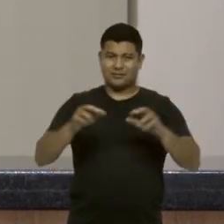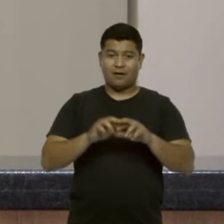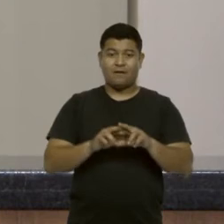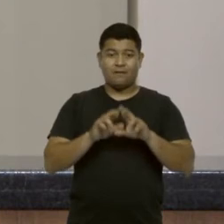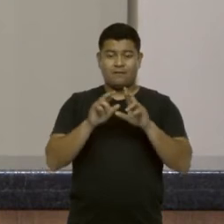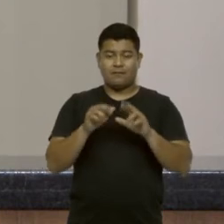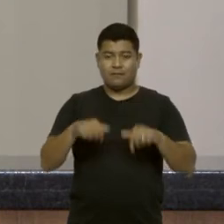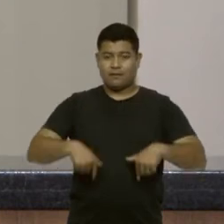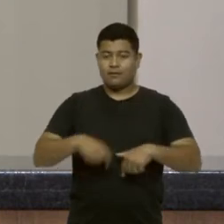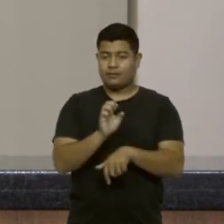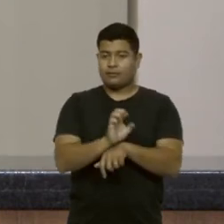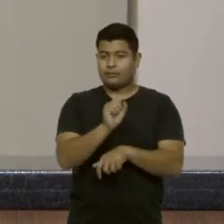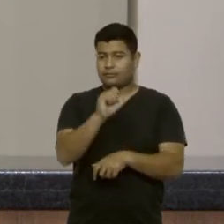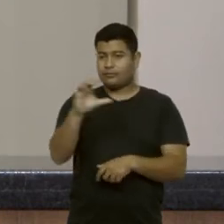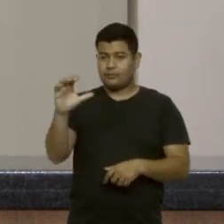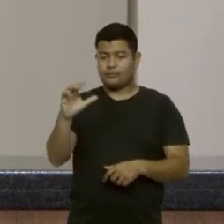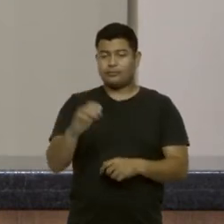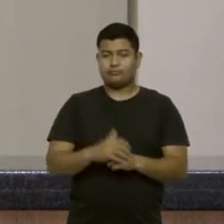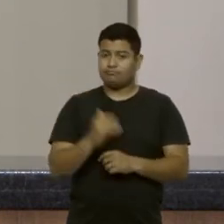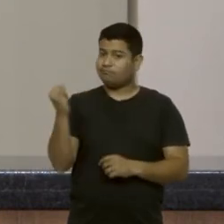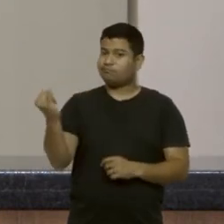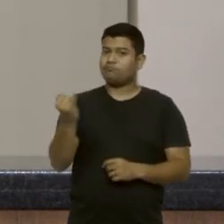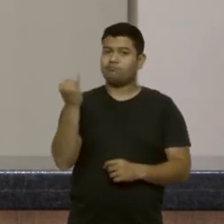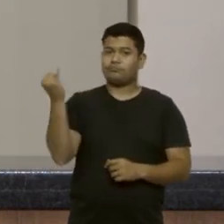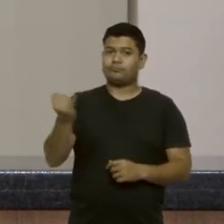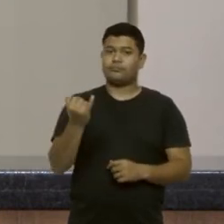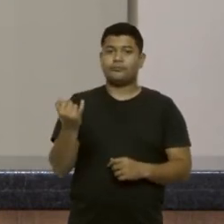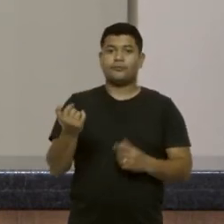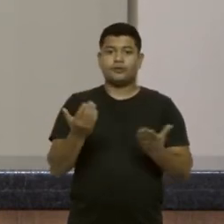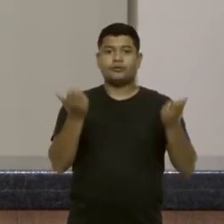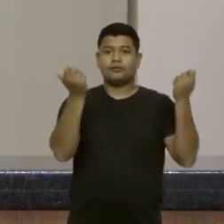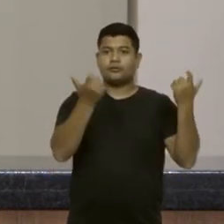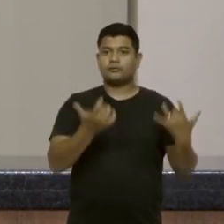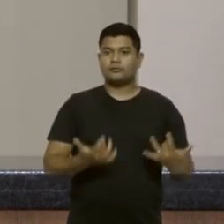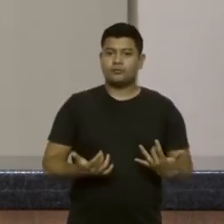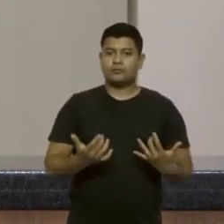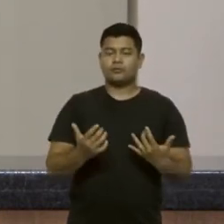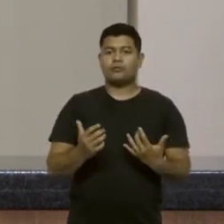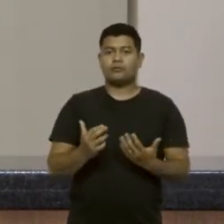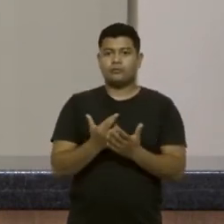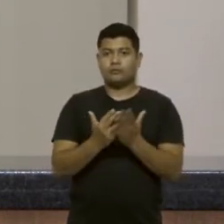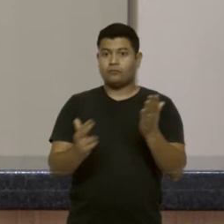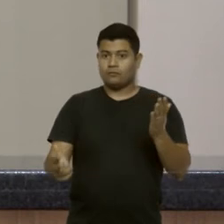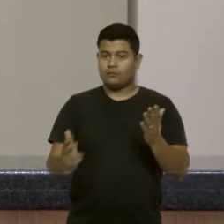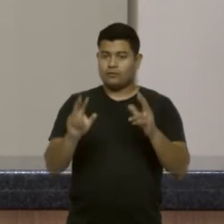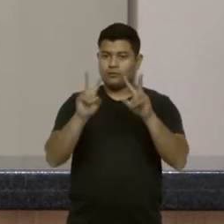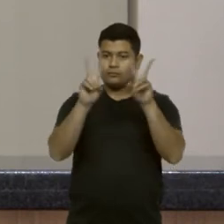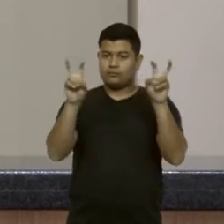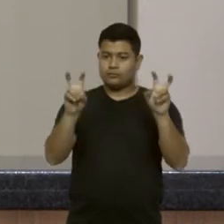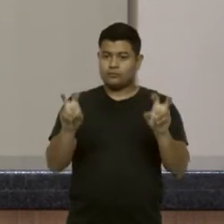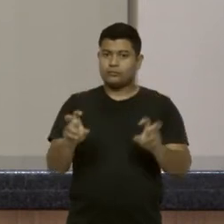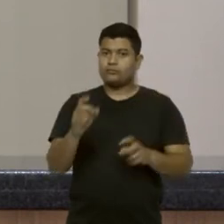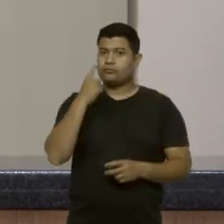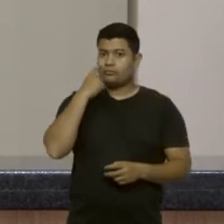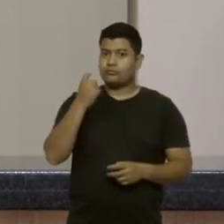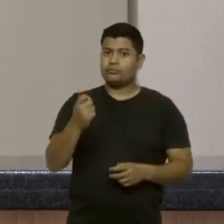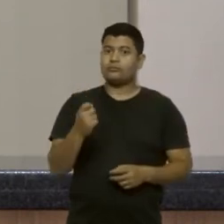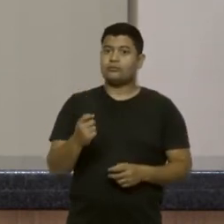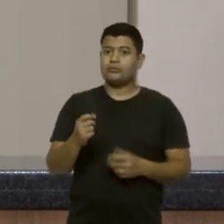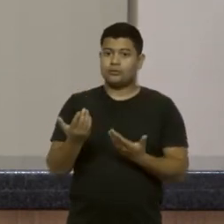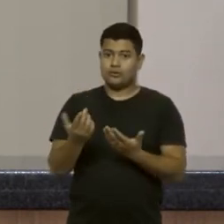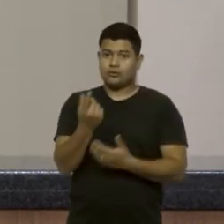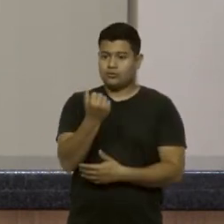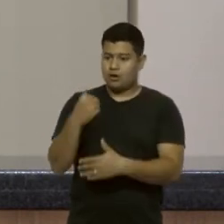tão importante. Abordou temas aí interessantes, o próprio fundo